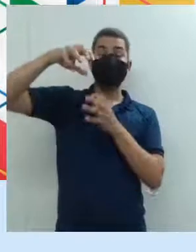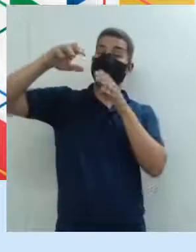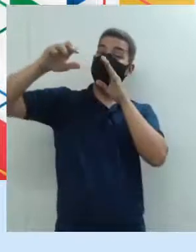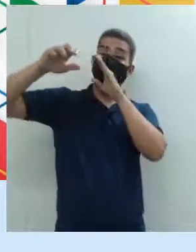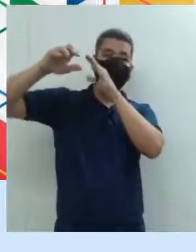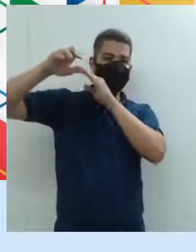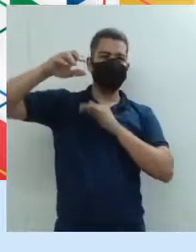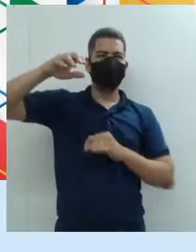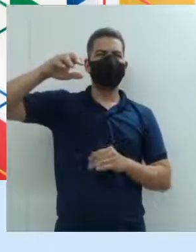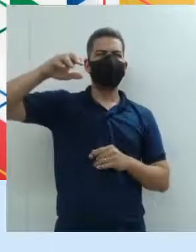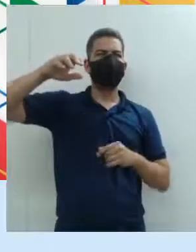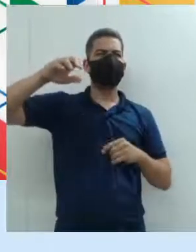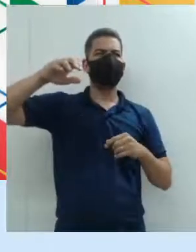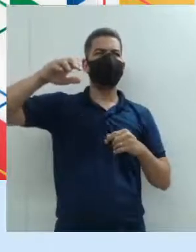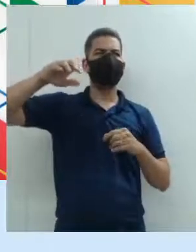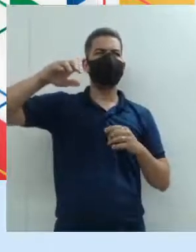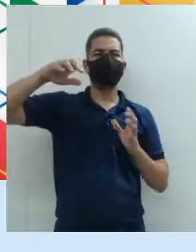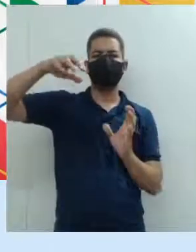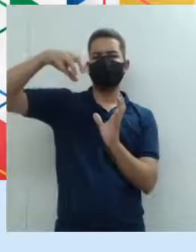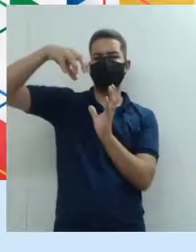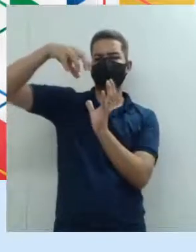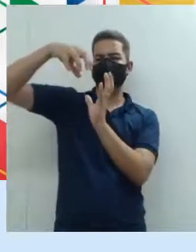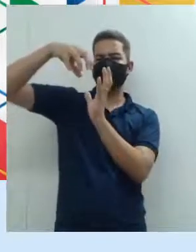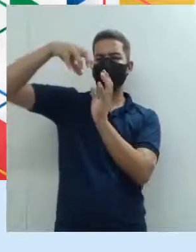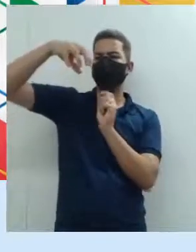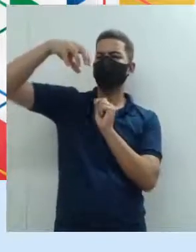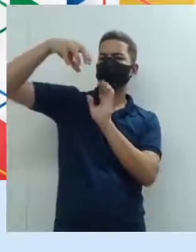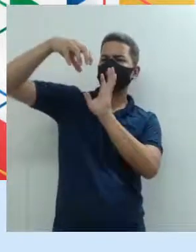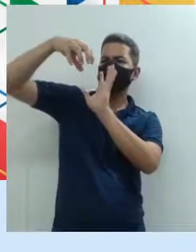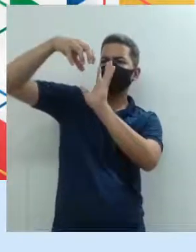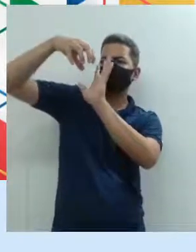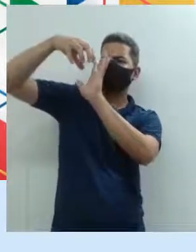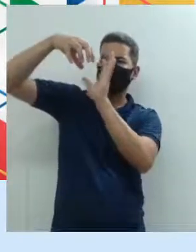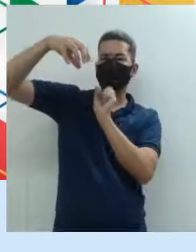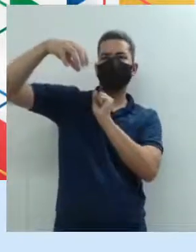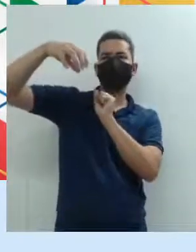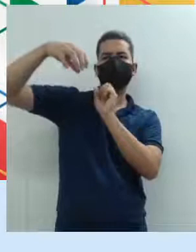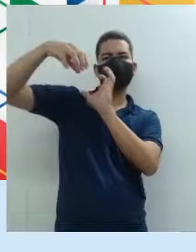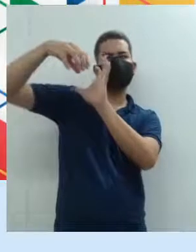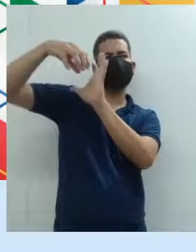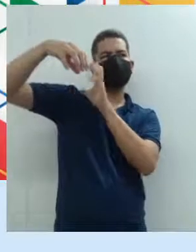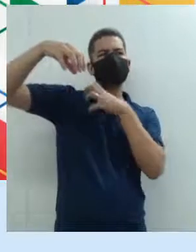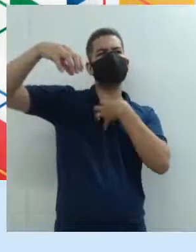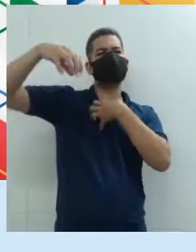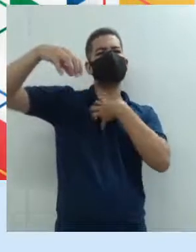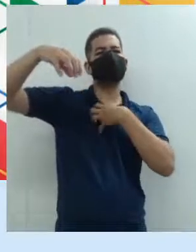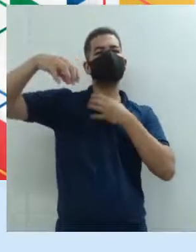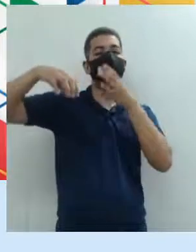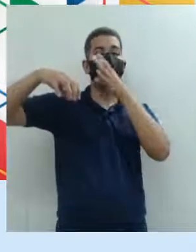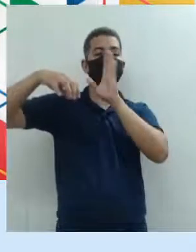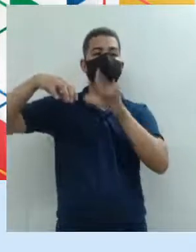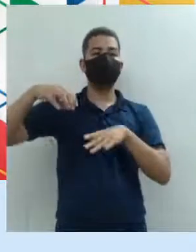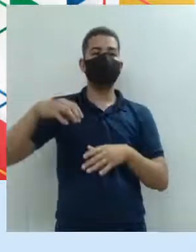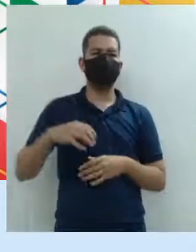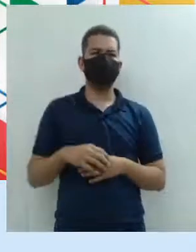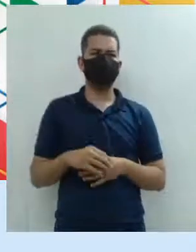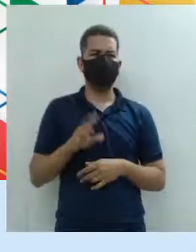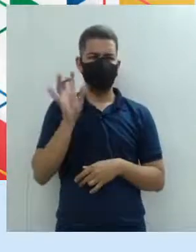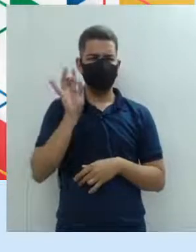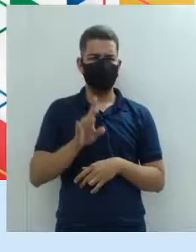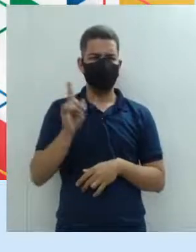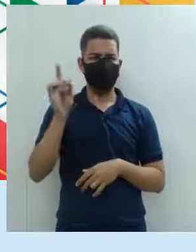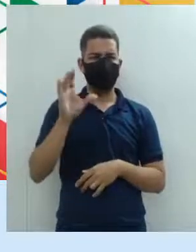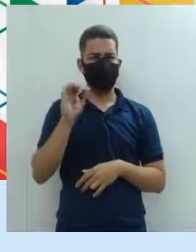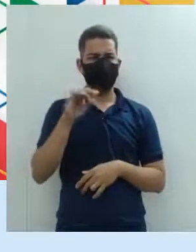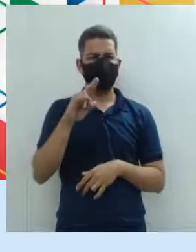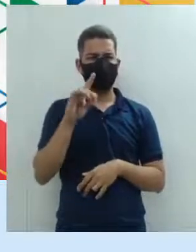e você só aproximando a mão, você percebia já uma região ali que estava mais quente, né? Então, será que é só por condução que o